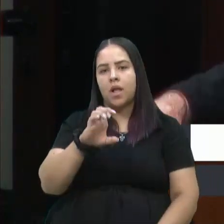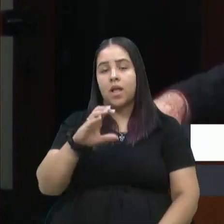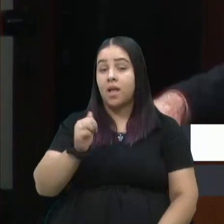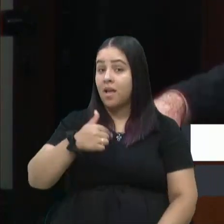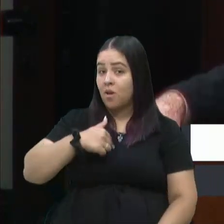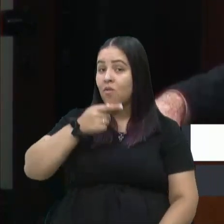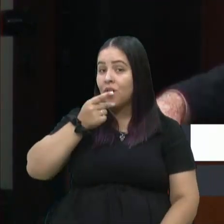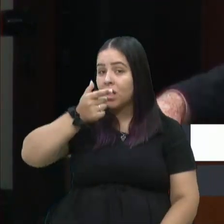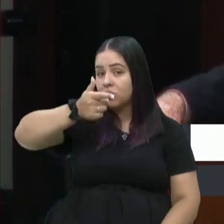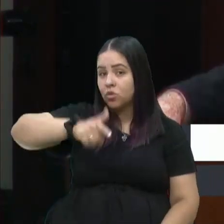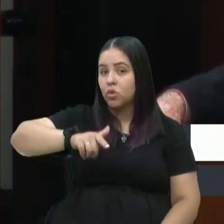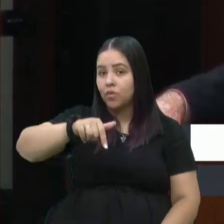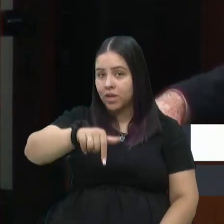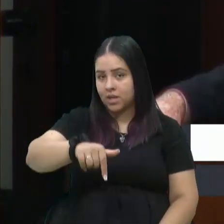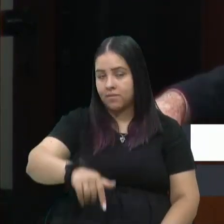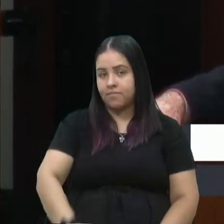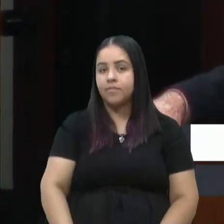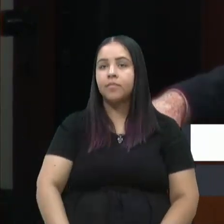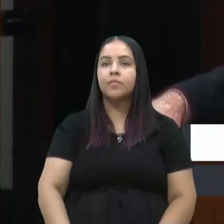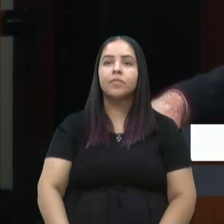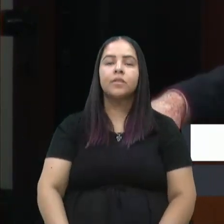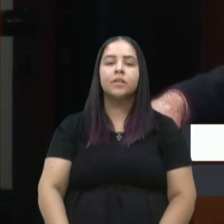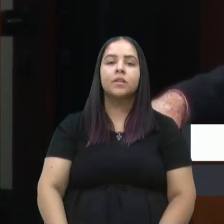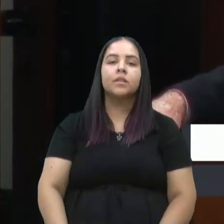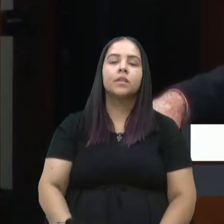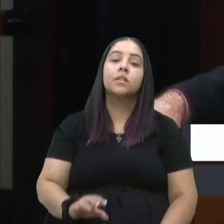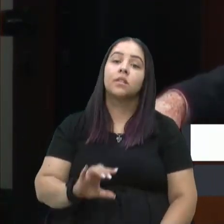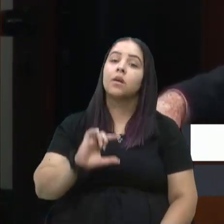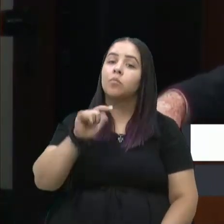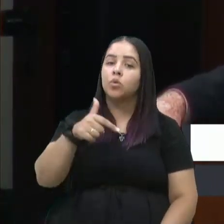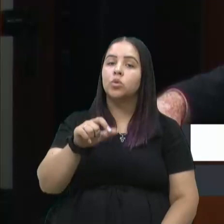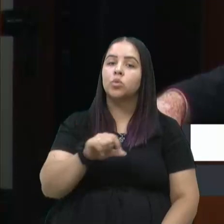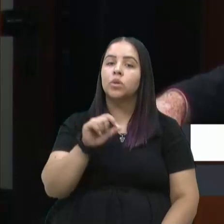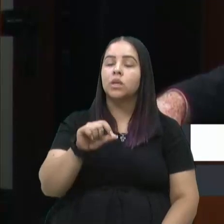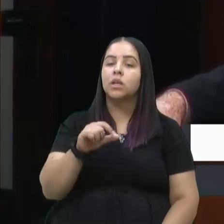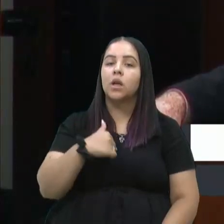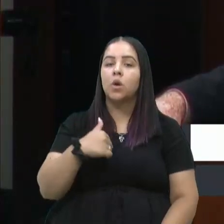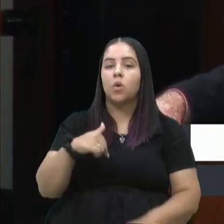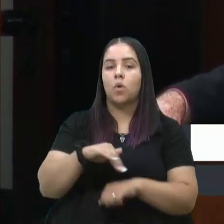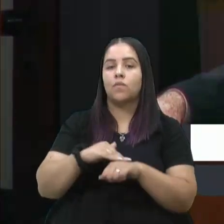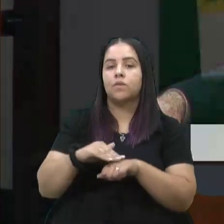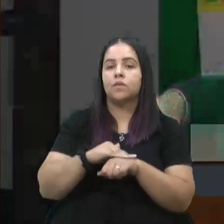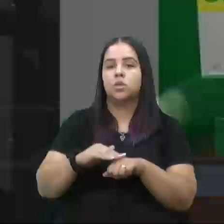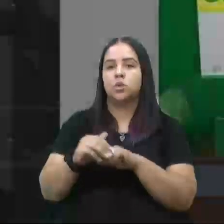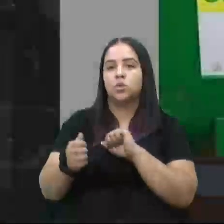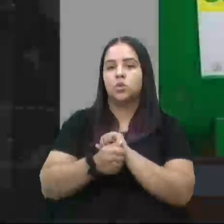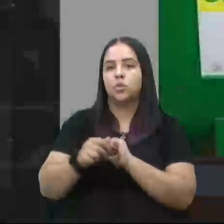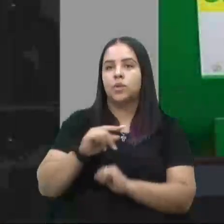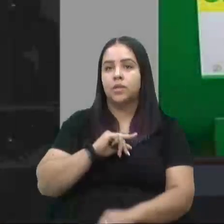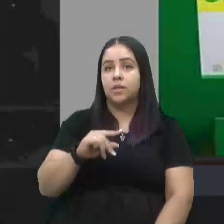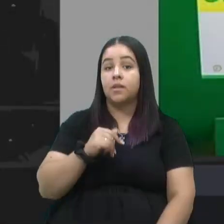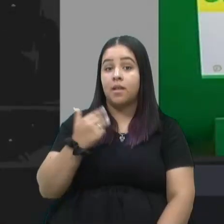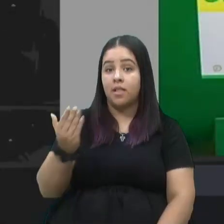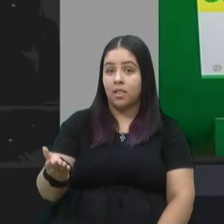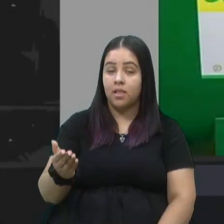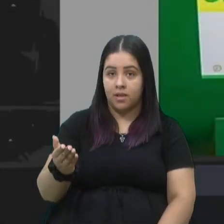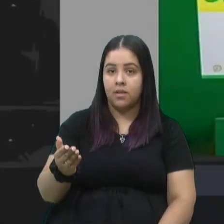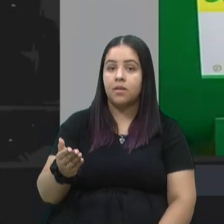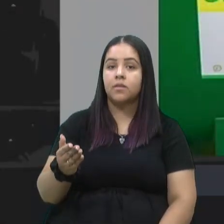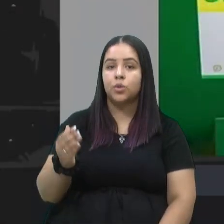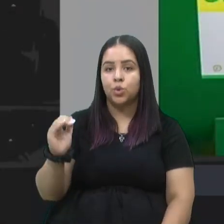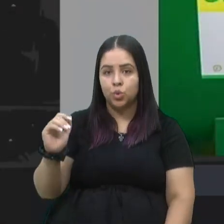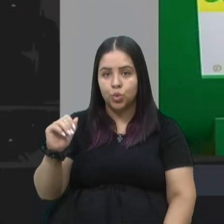afirmo aqui, especialmente após a última conversa que eu tive com a presidente Maria de Lourdes, ela está